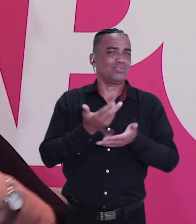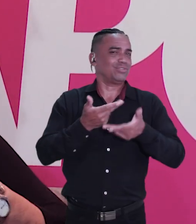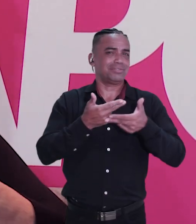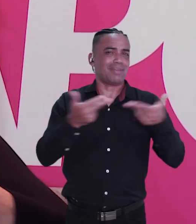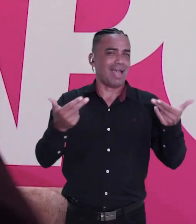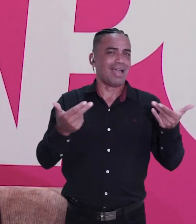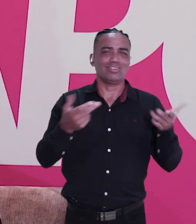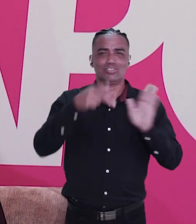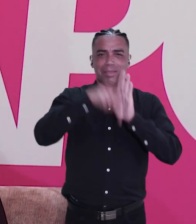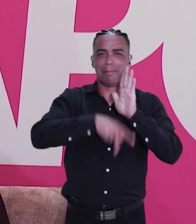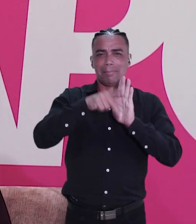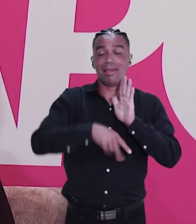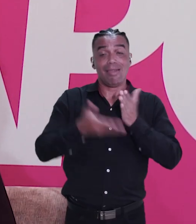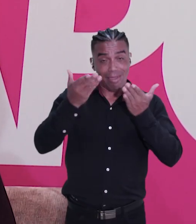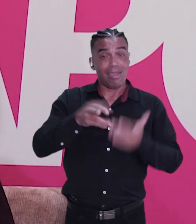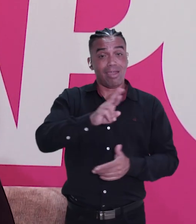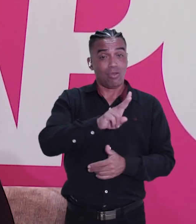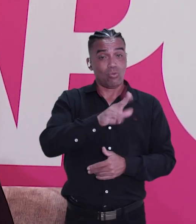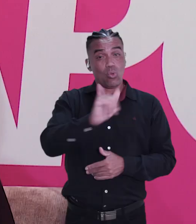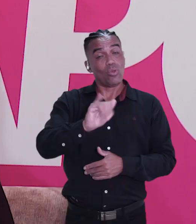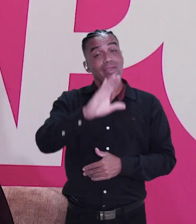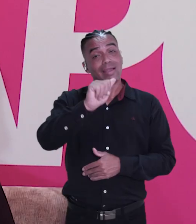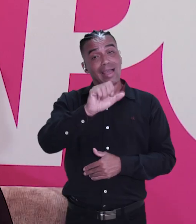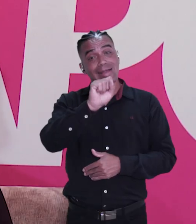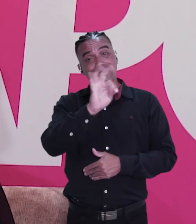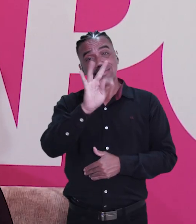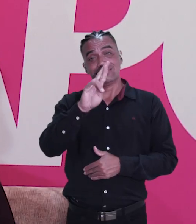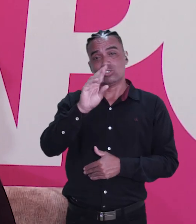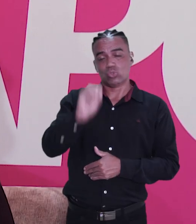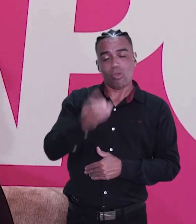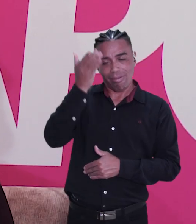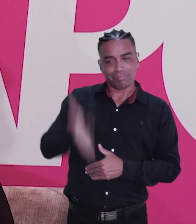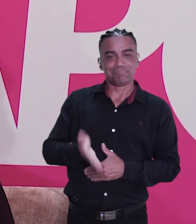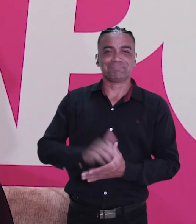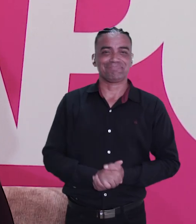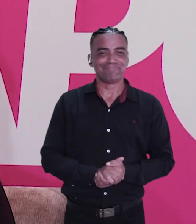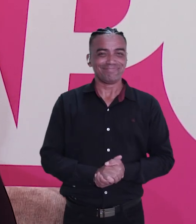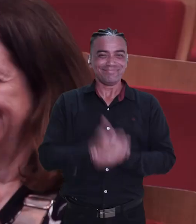entre aspas. Então, esse é o Rui Castro.